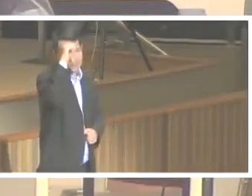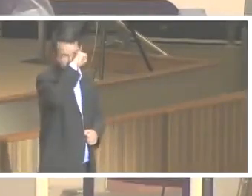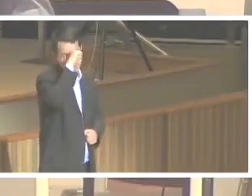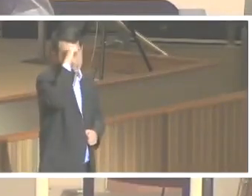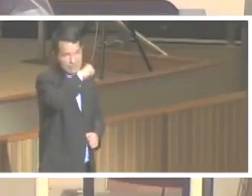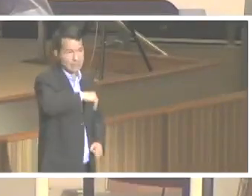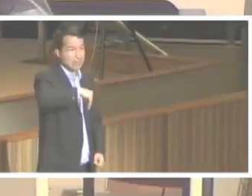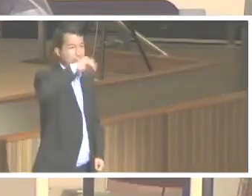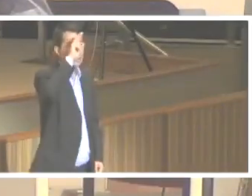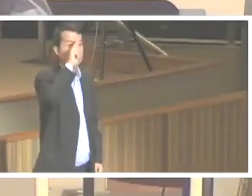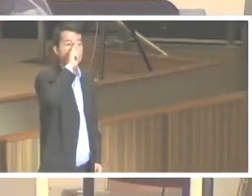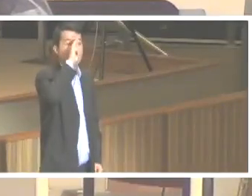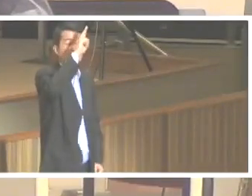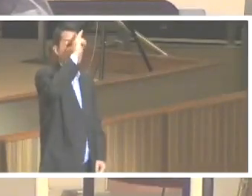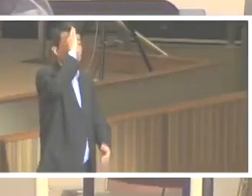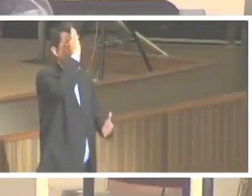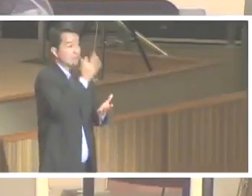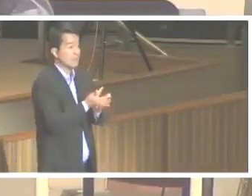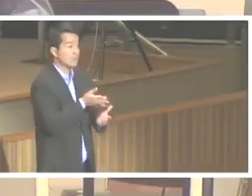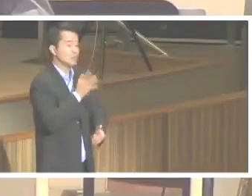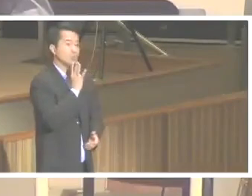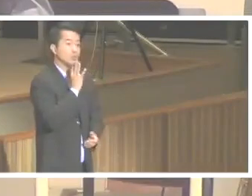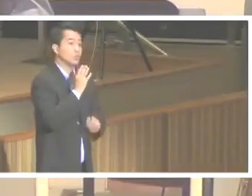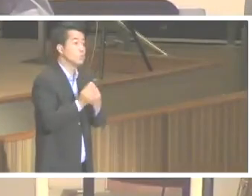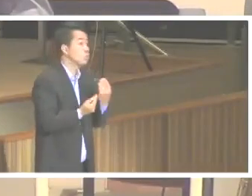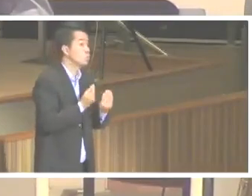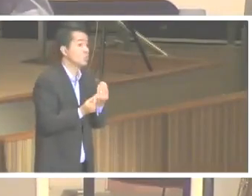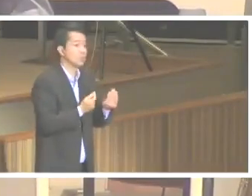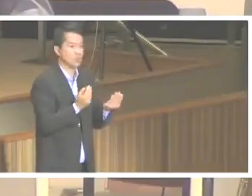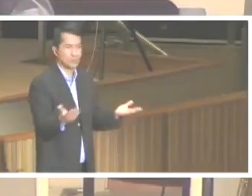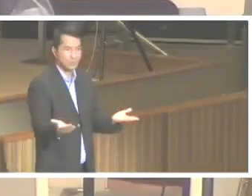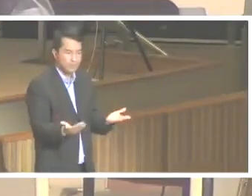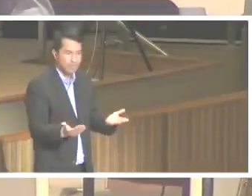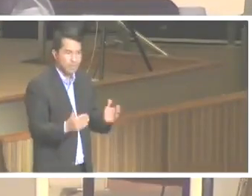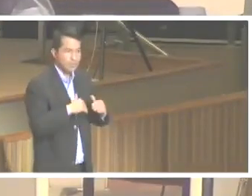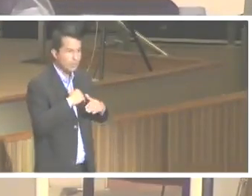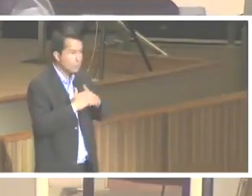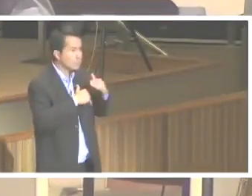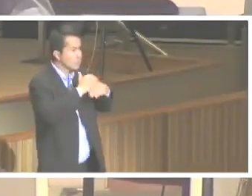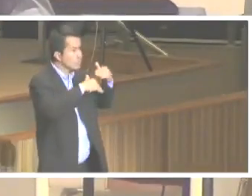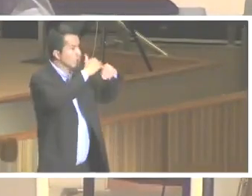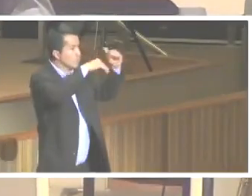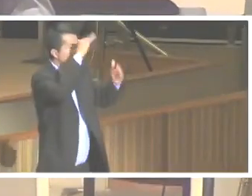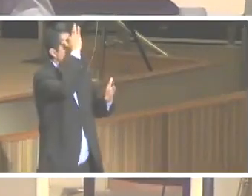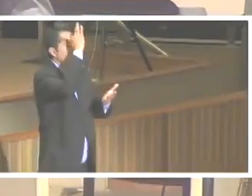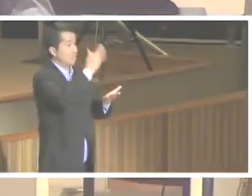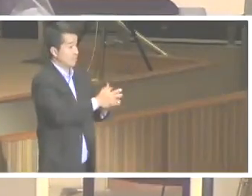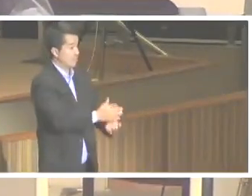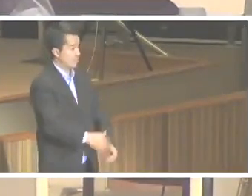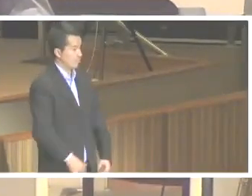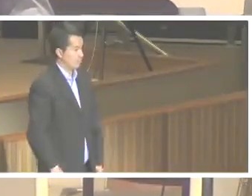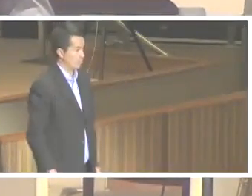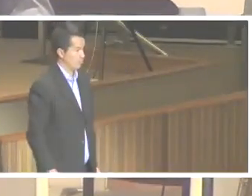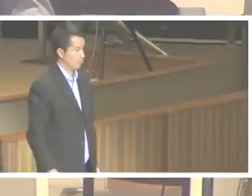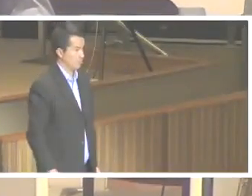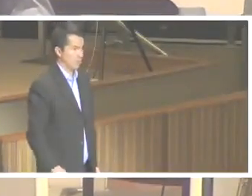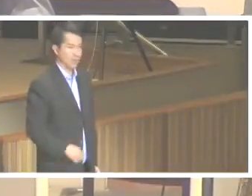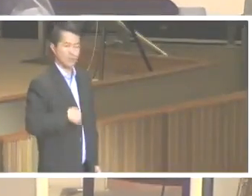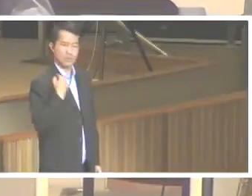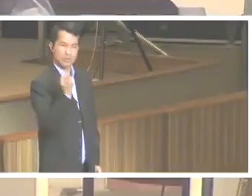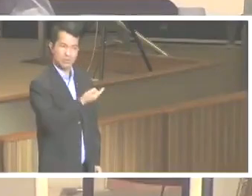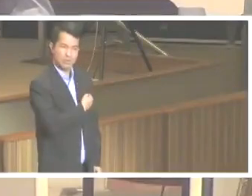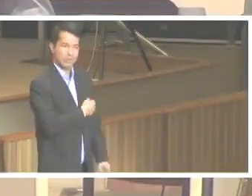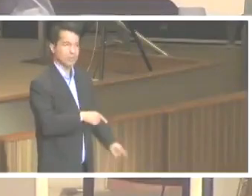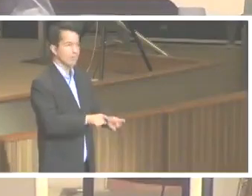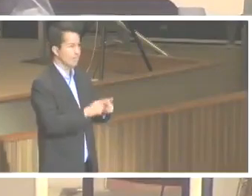mas o grande a grande motivação da nossa fé não está em perceber os riscos